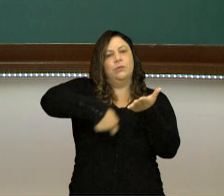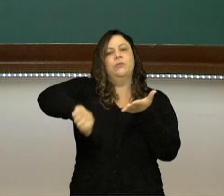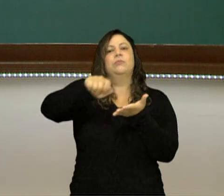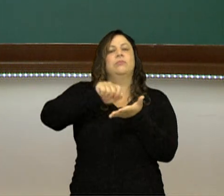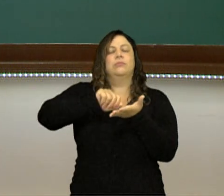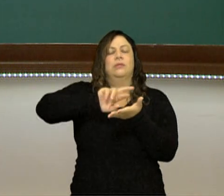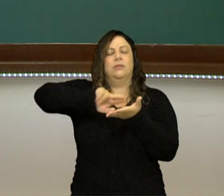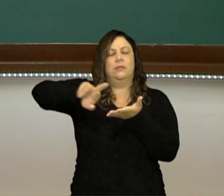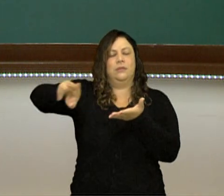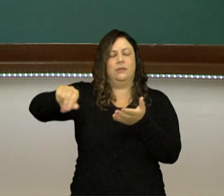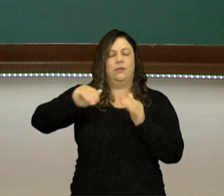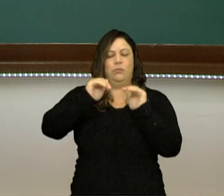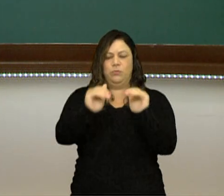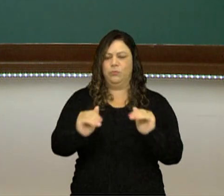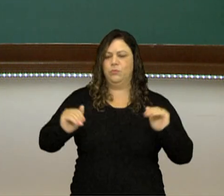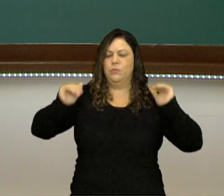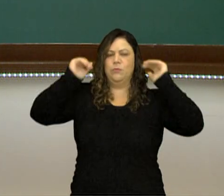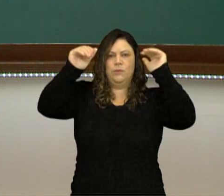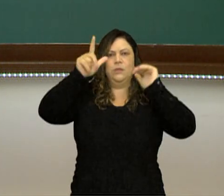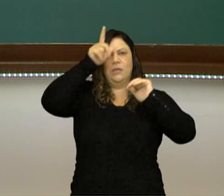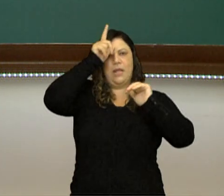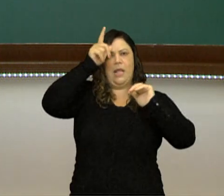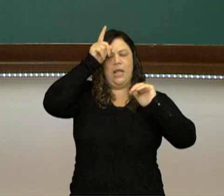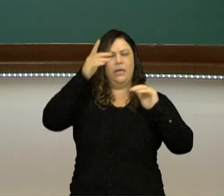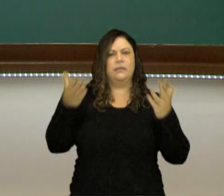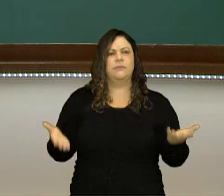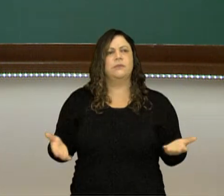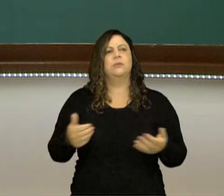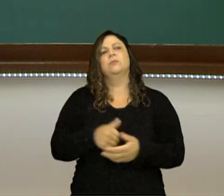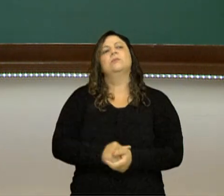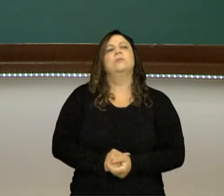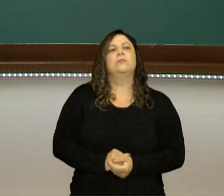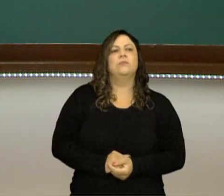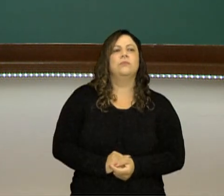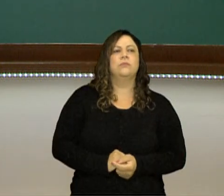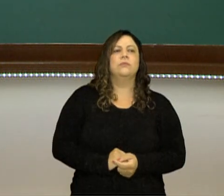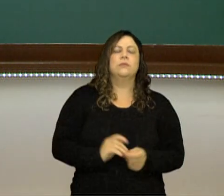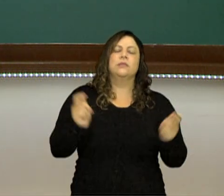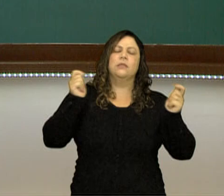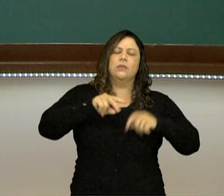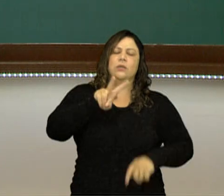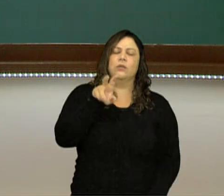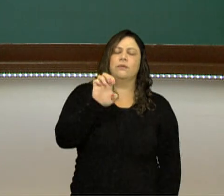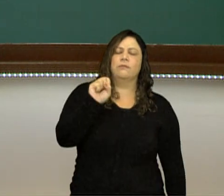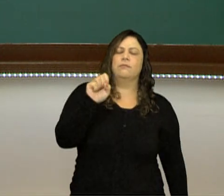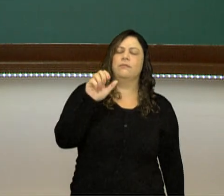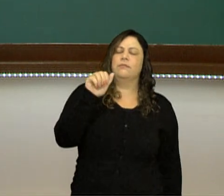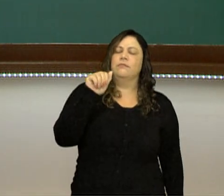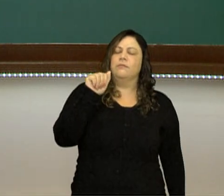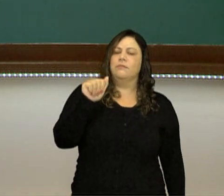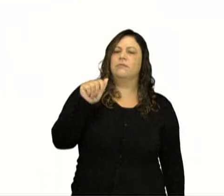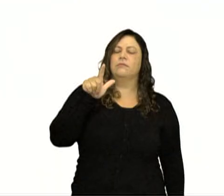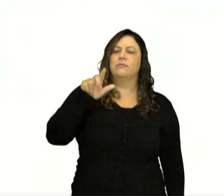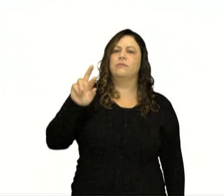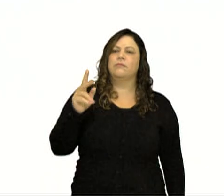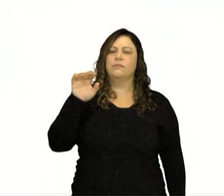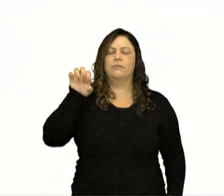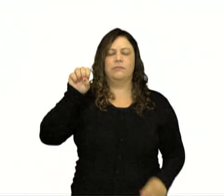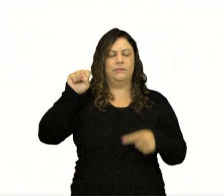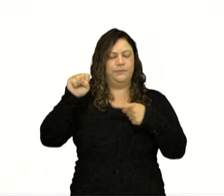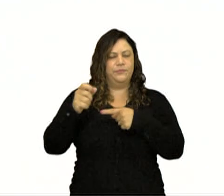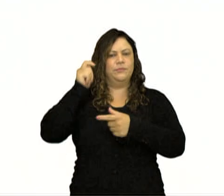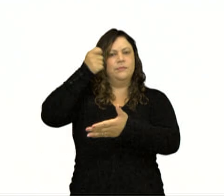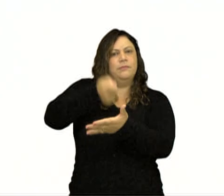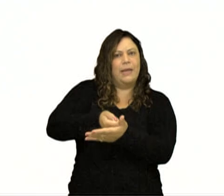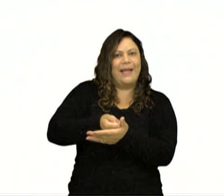o revanchismo alemão. Tá? O Tratado de Versalhes considerou a Alemanha a principal responsável da Primeira Guerra Mundial. Houve pagamento